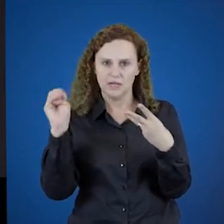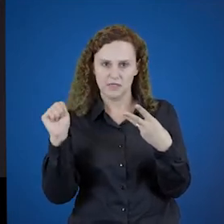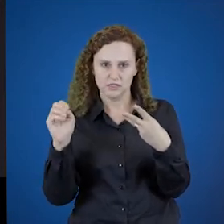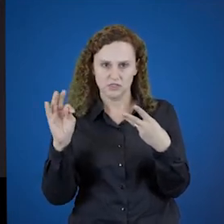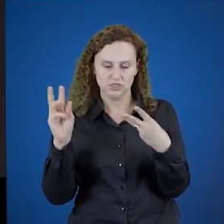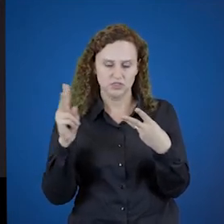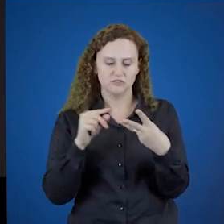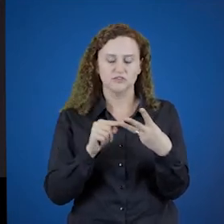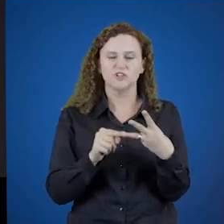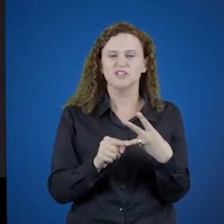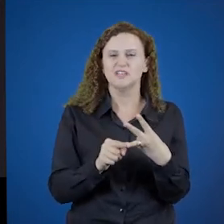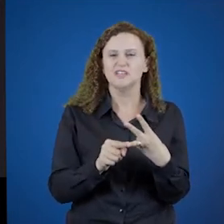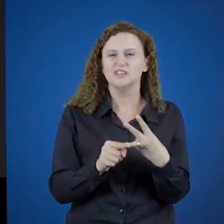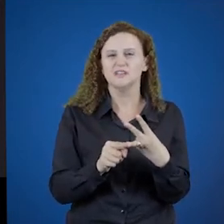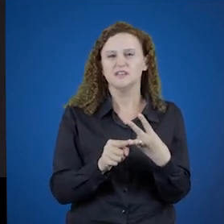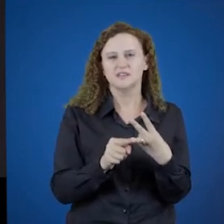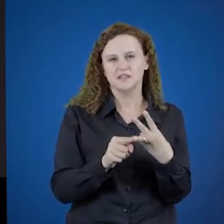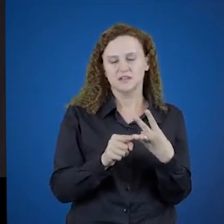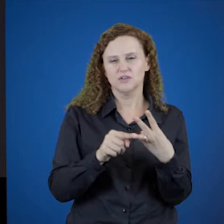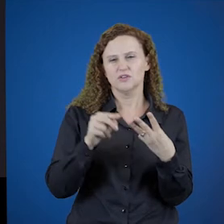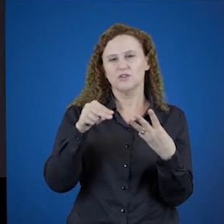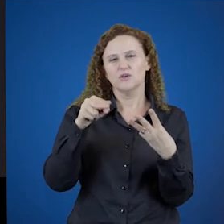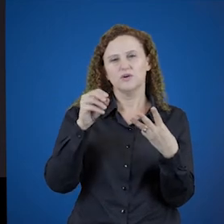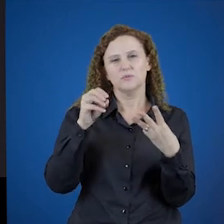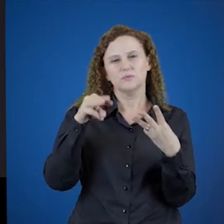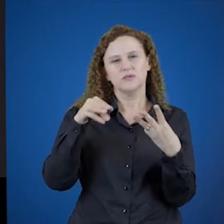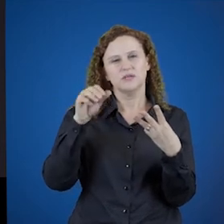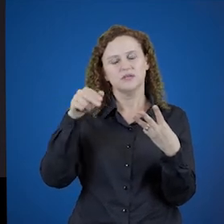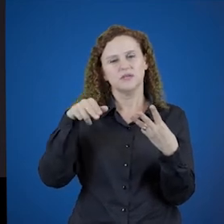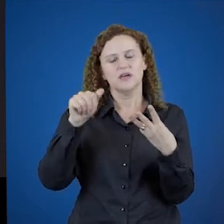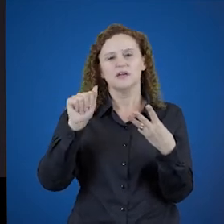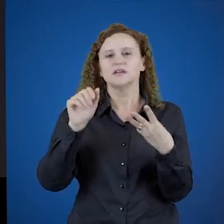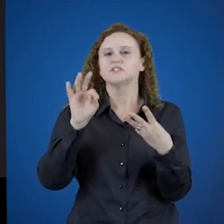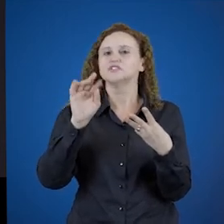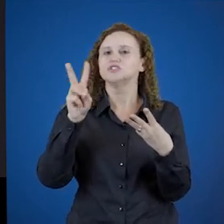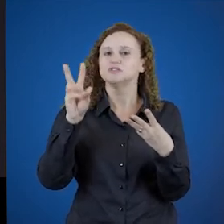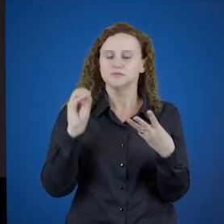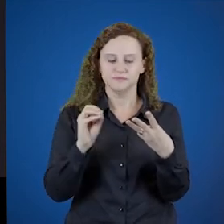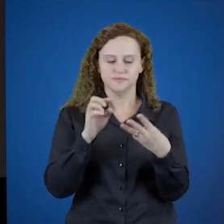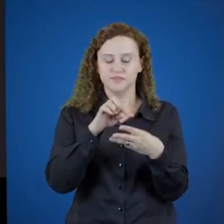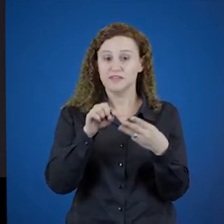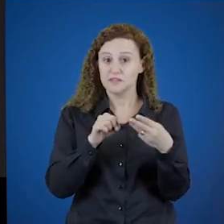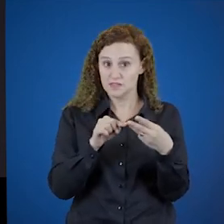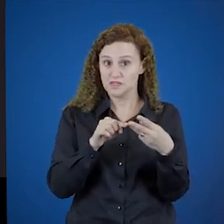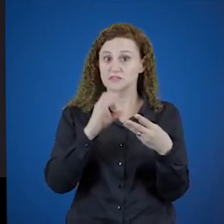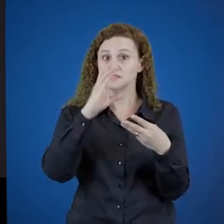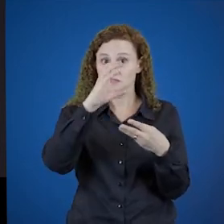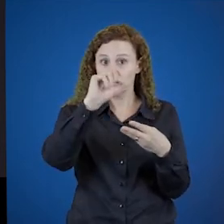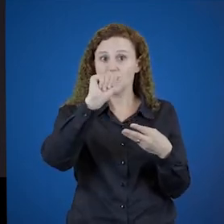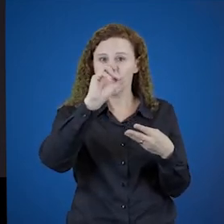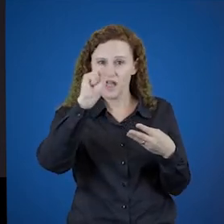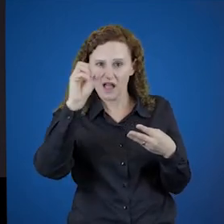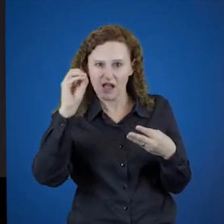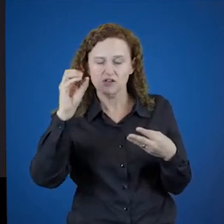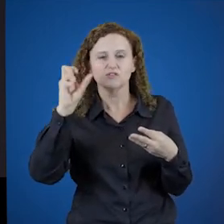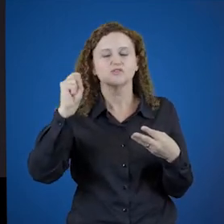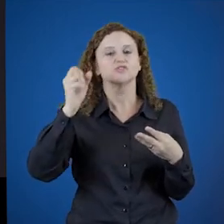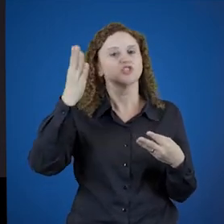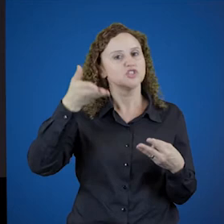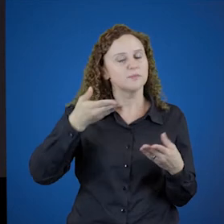iguaizinhos então na palavra vinho que nós vimos o nominativo será vindo ou